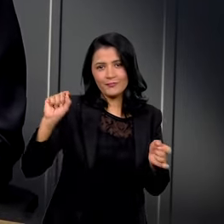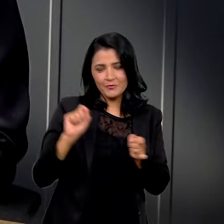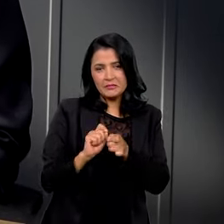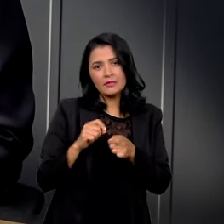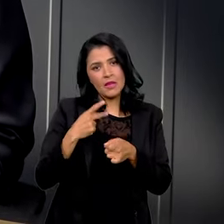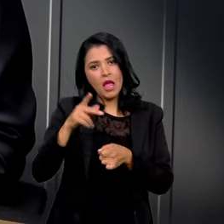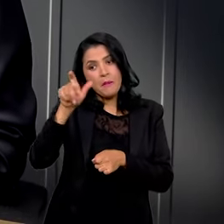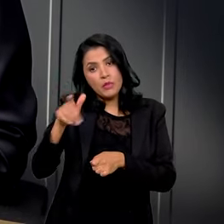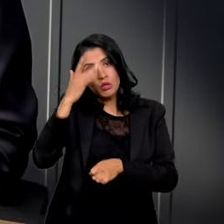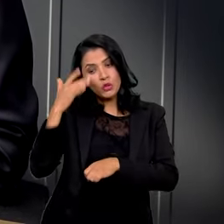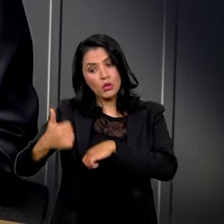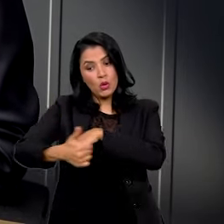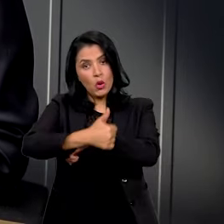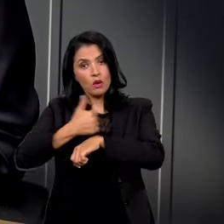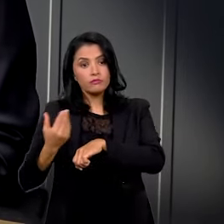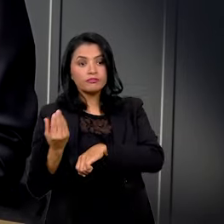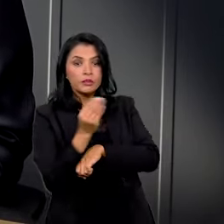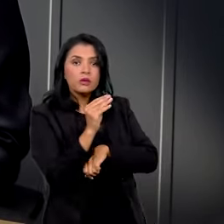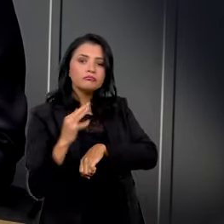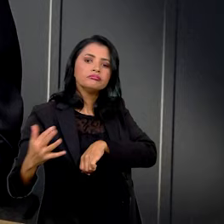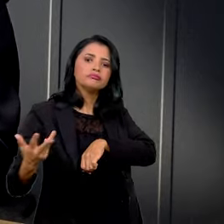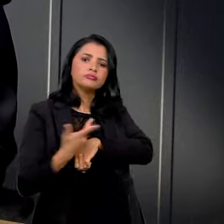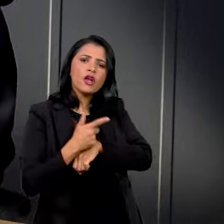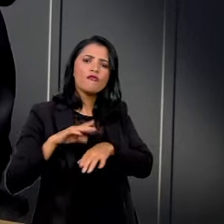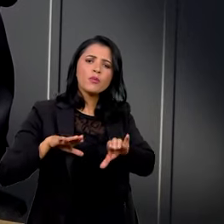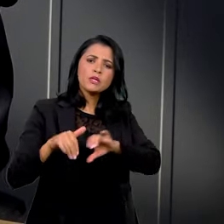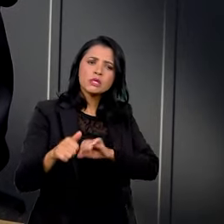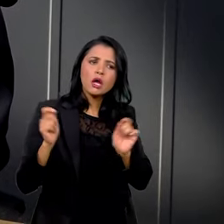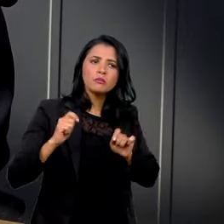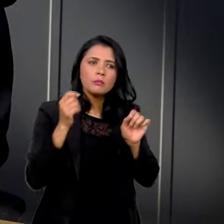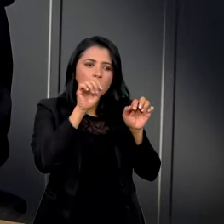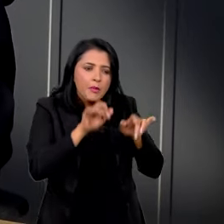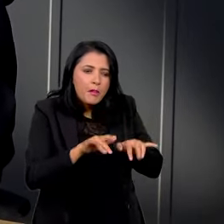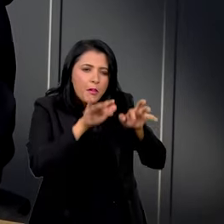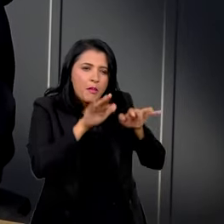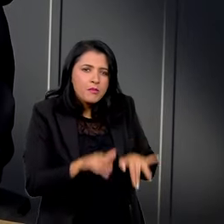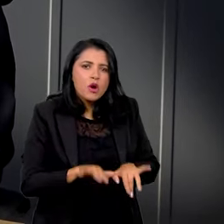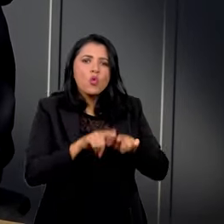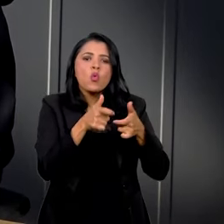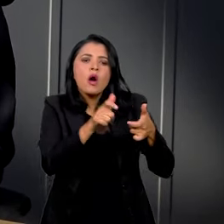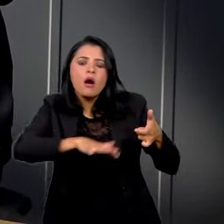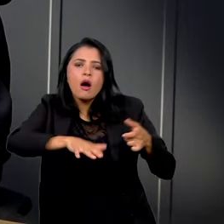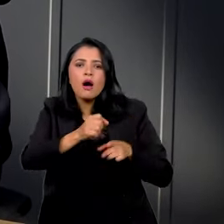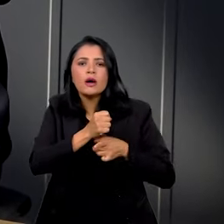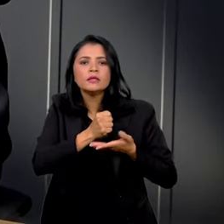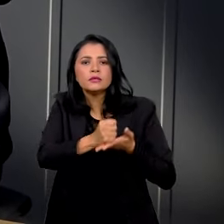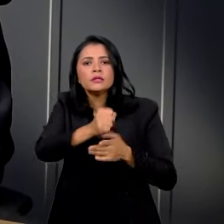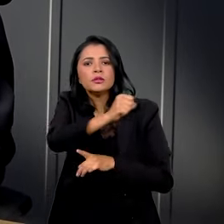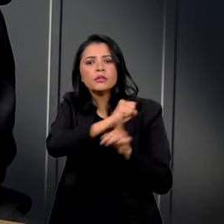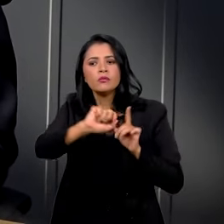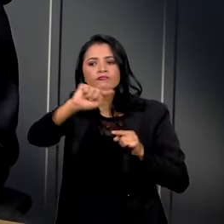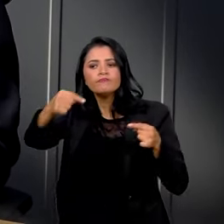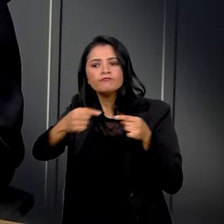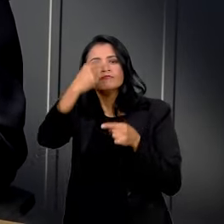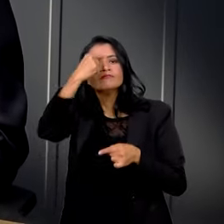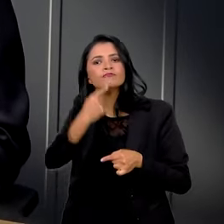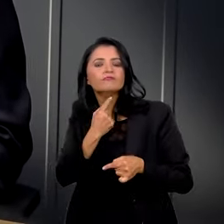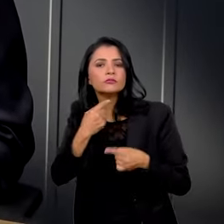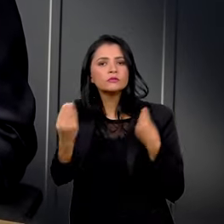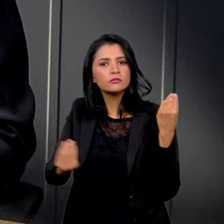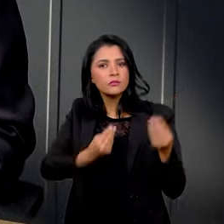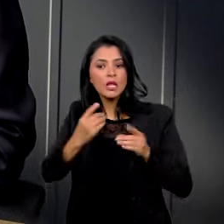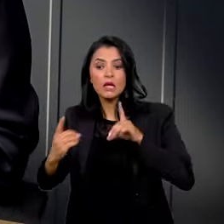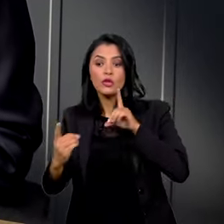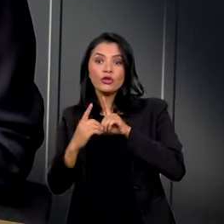Na onde profissional vai estar ali colocando as suas habilidades as suas formações Qual que é a área dentro da assistência social que ele mais se identifica se é no atendimento